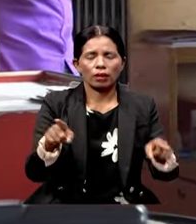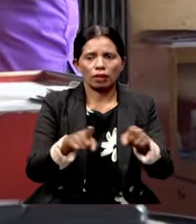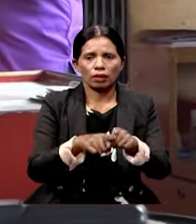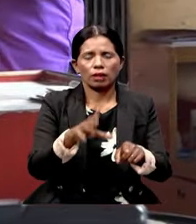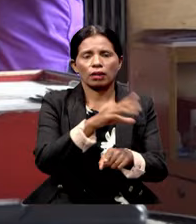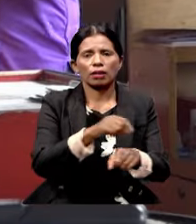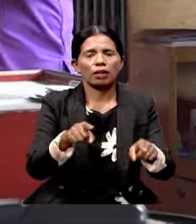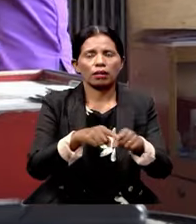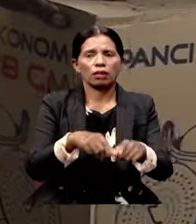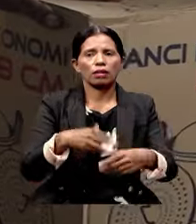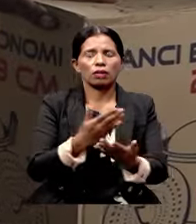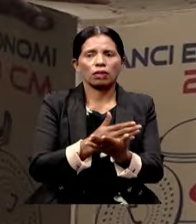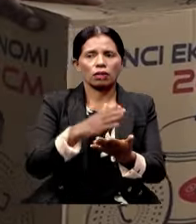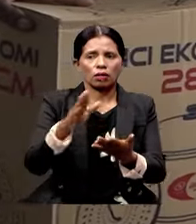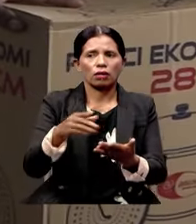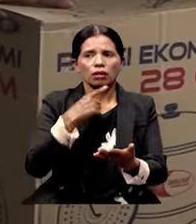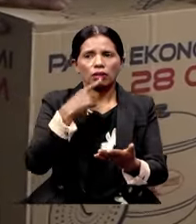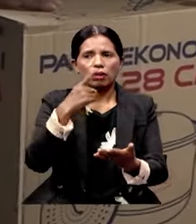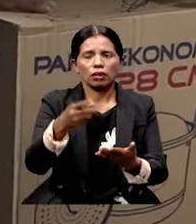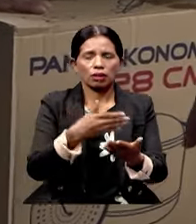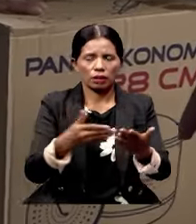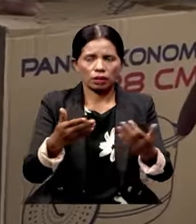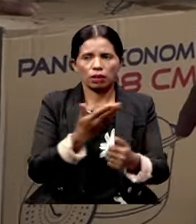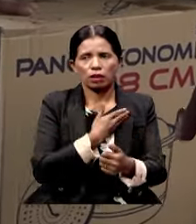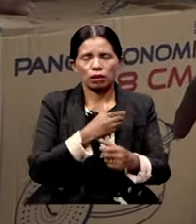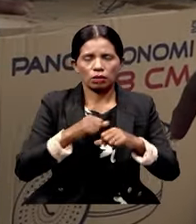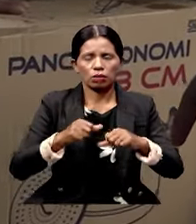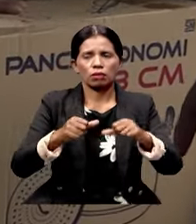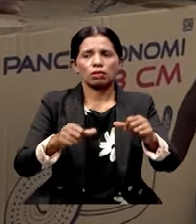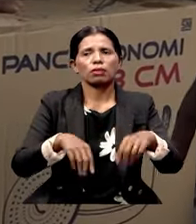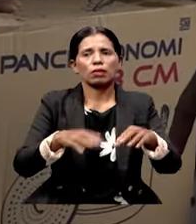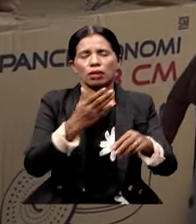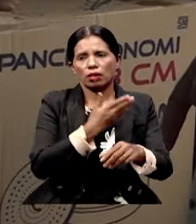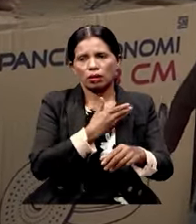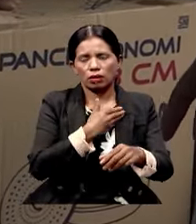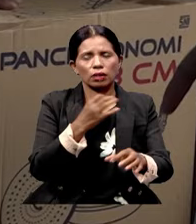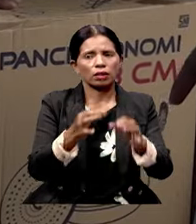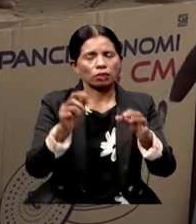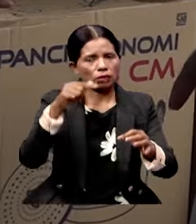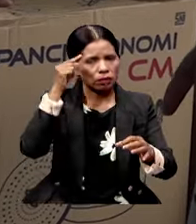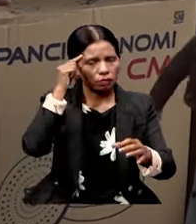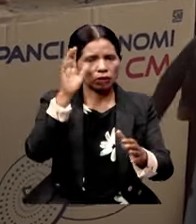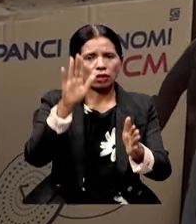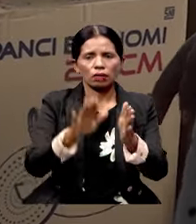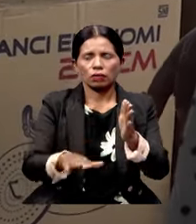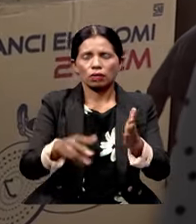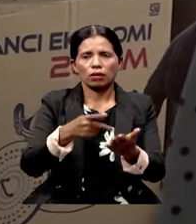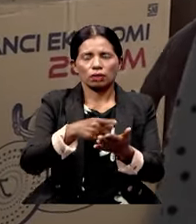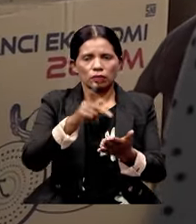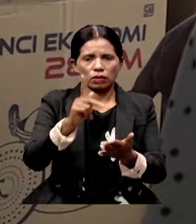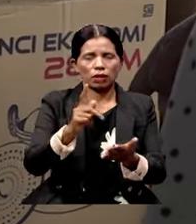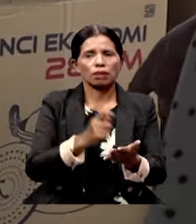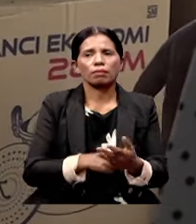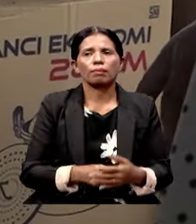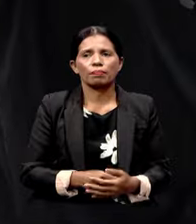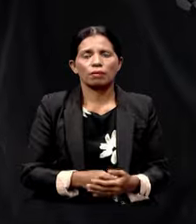consumidora e aloza create fura clamenta ho folin sasan nebe continua asia mercado, mas que governo hatungo na taxa. Teresa